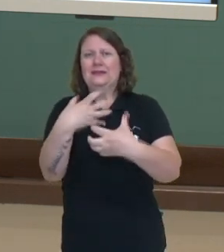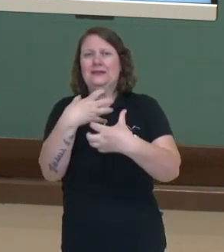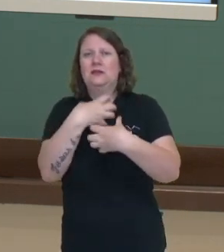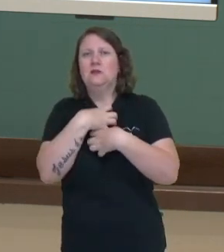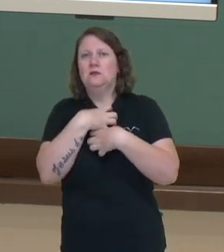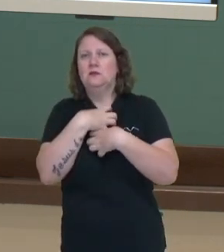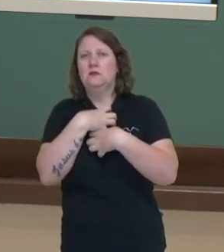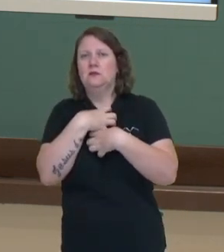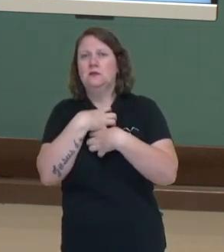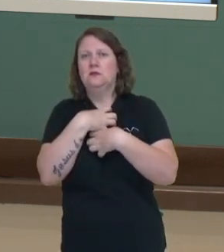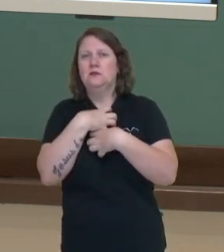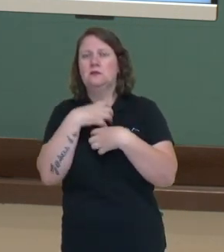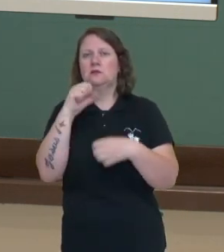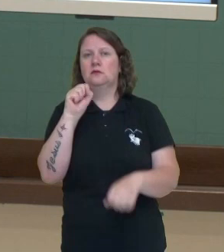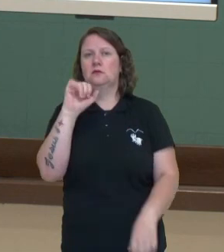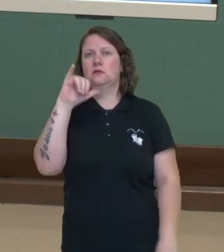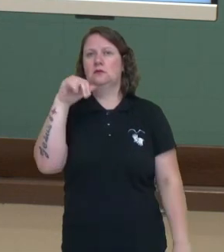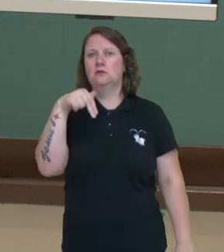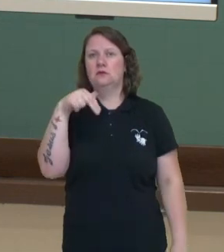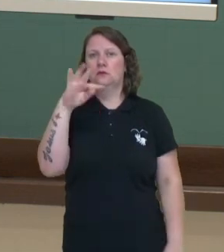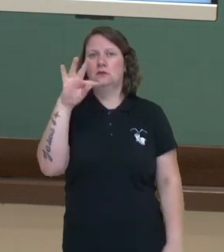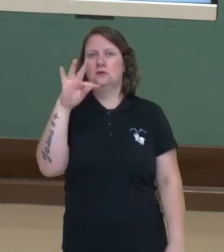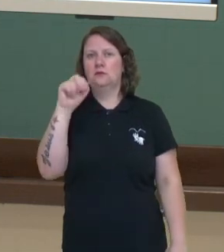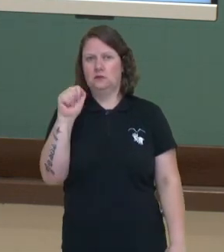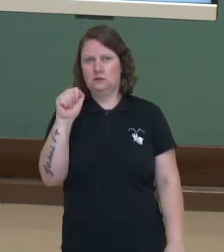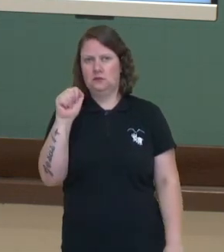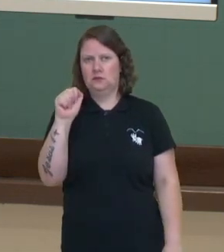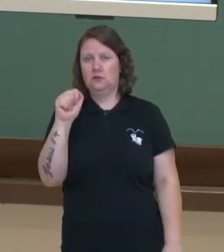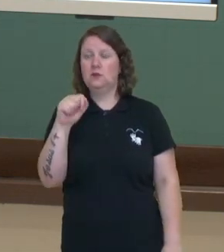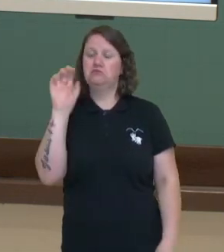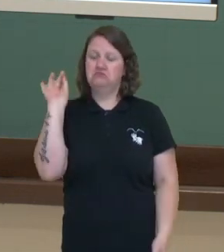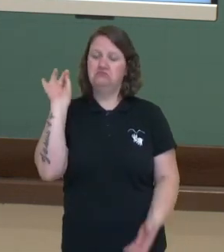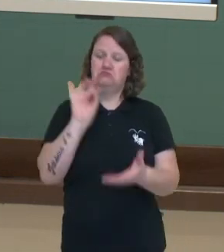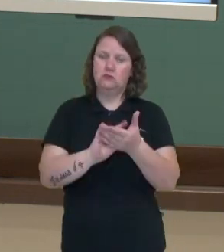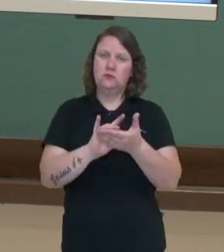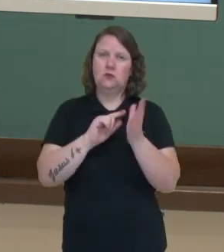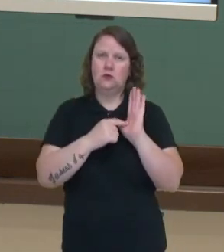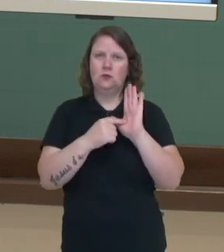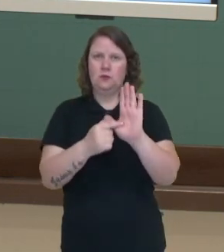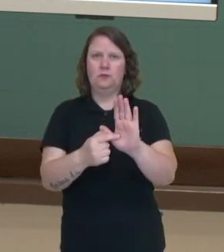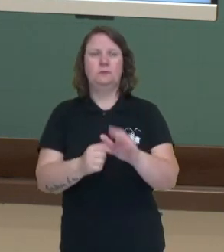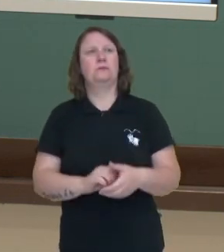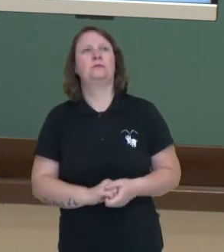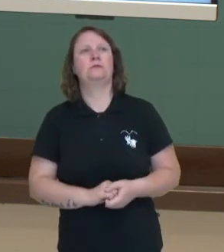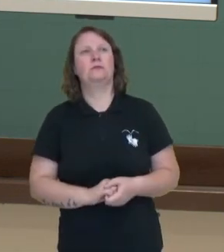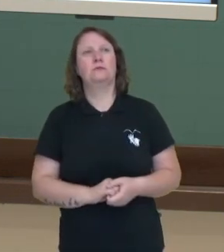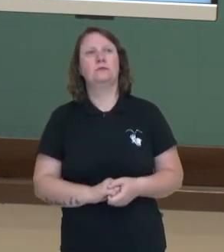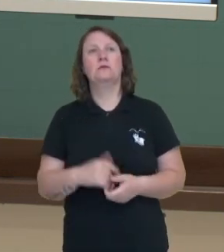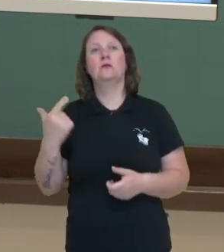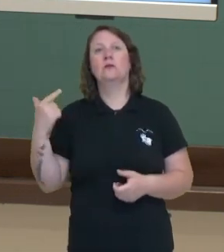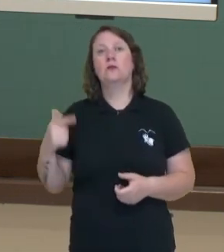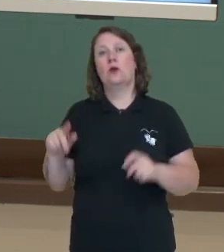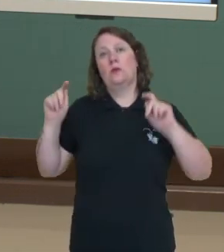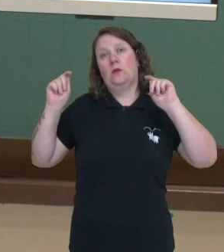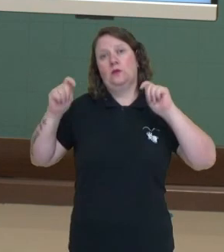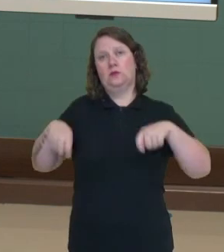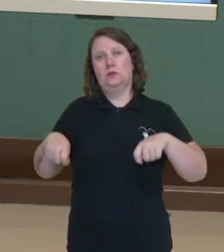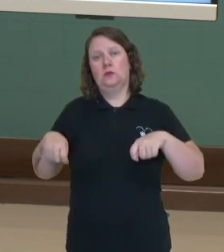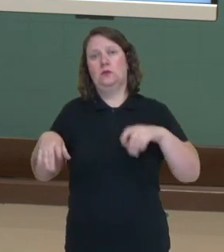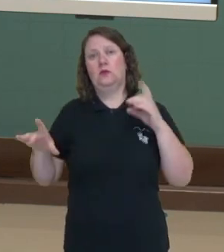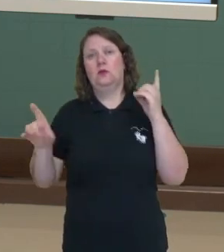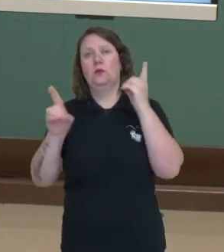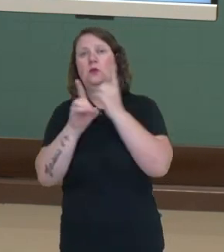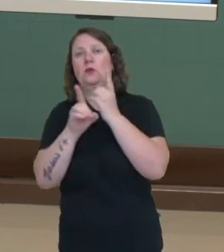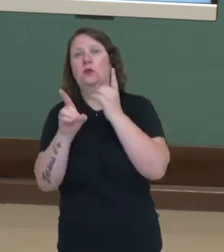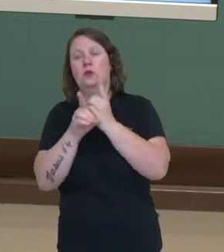aqui no modo indicativo, uma certeza sendo mostrada. Já na outra possibilidade de encontrarmos